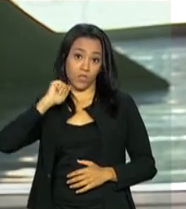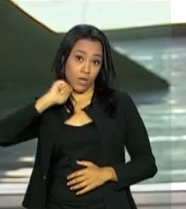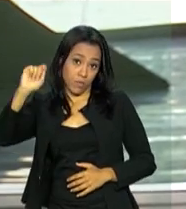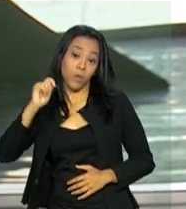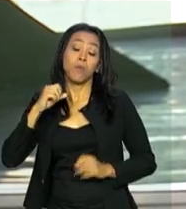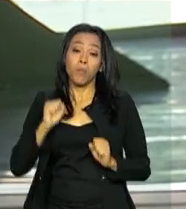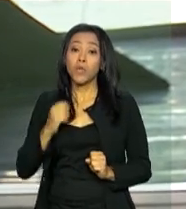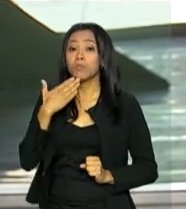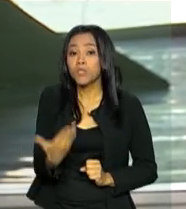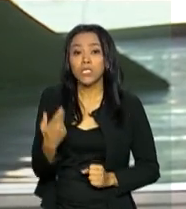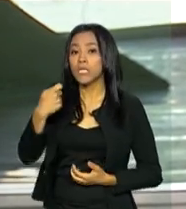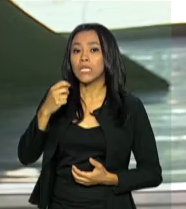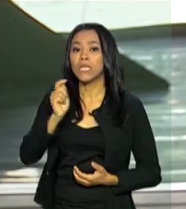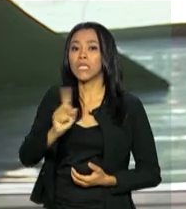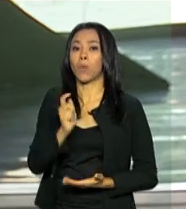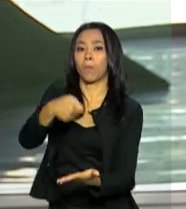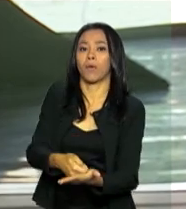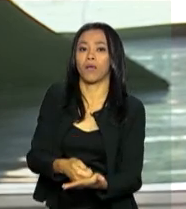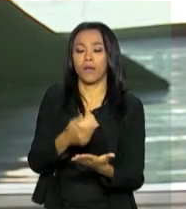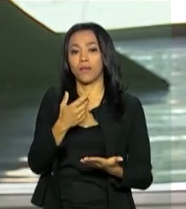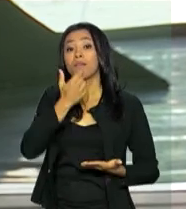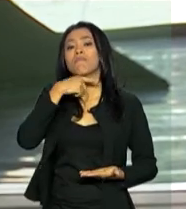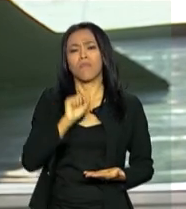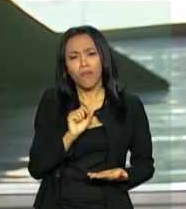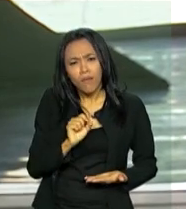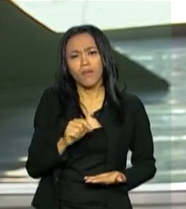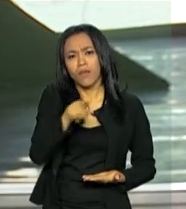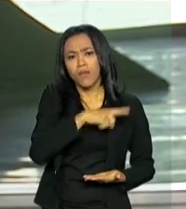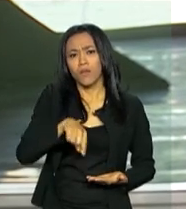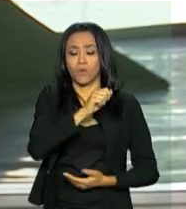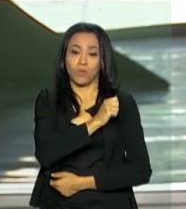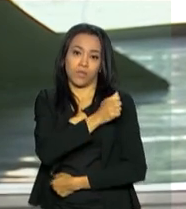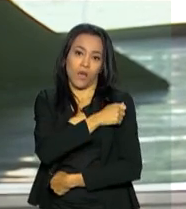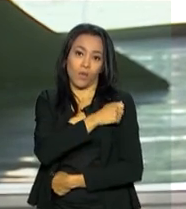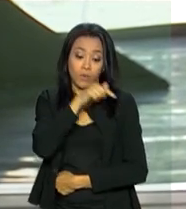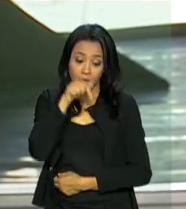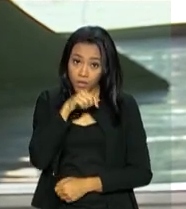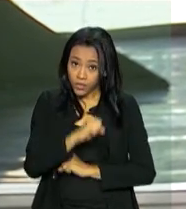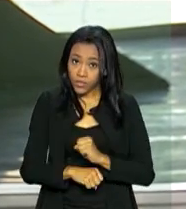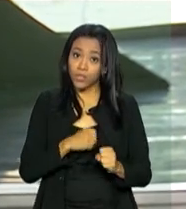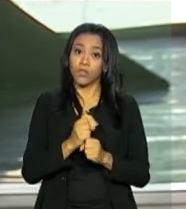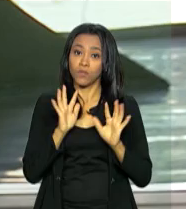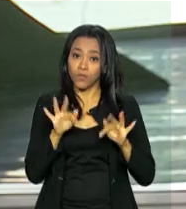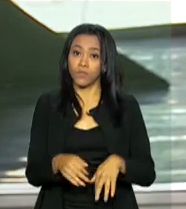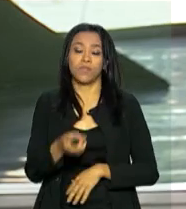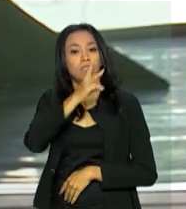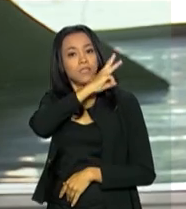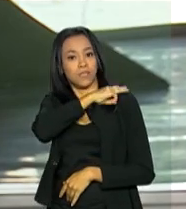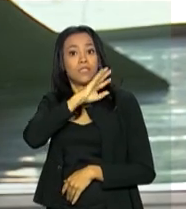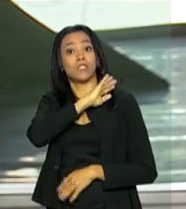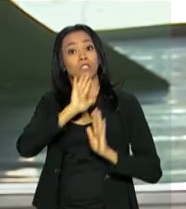a isenção da taxa de inscrição os estudantes que estejam concluindo neste ano ensino médio em escola da rede